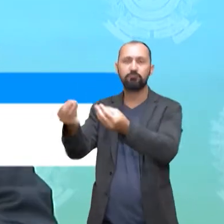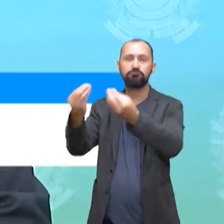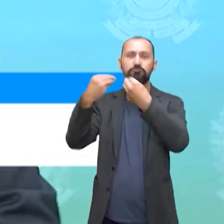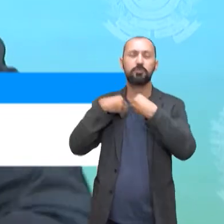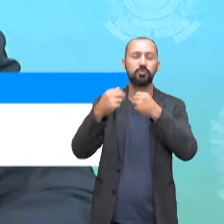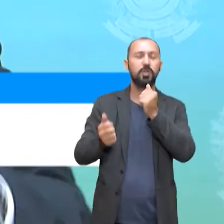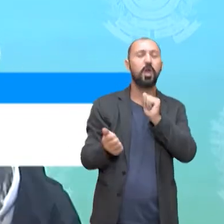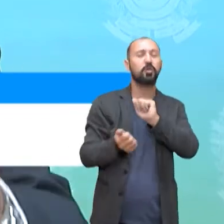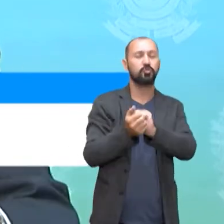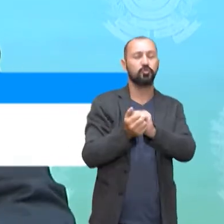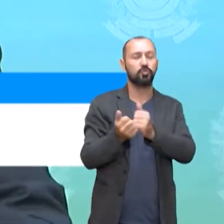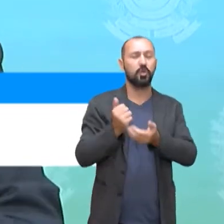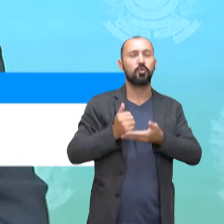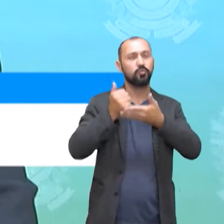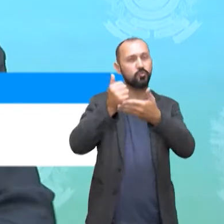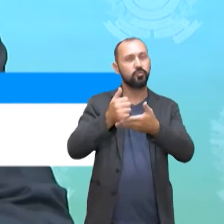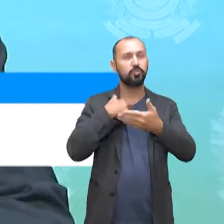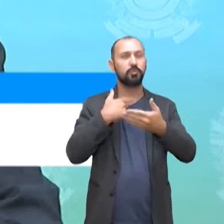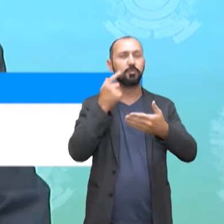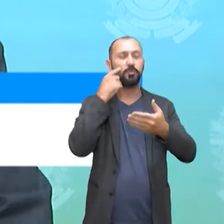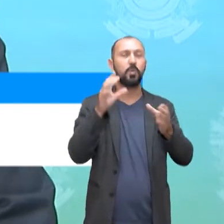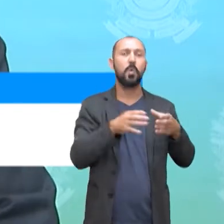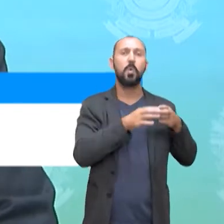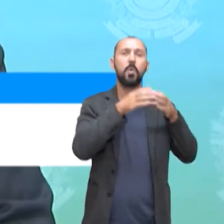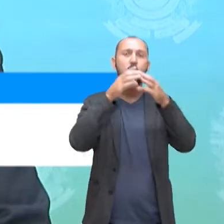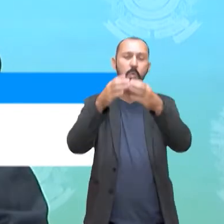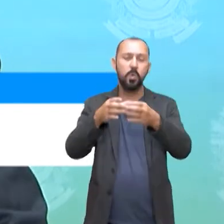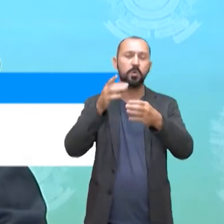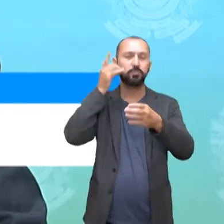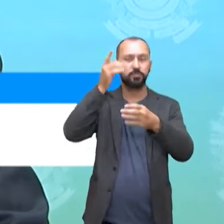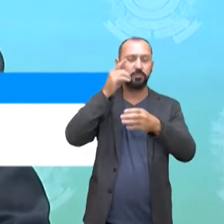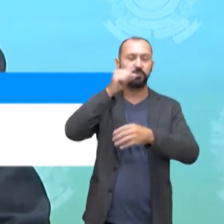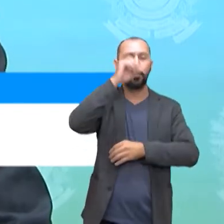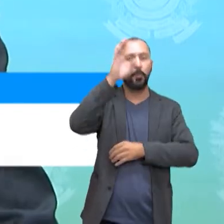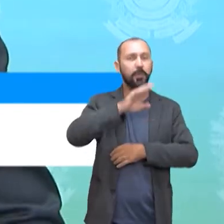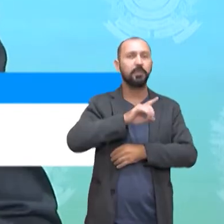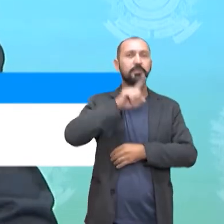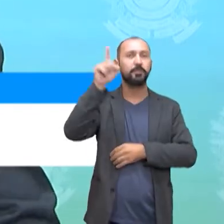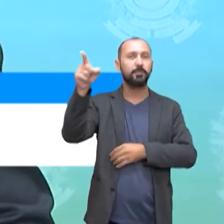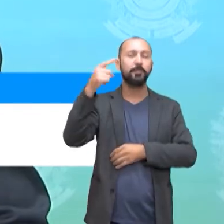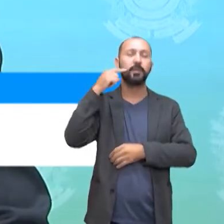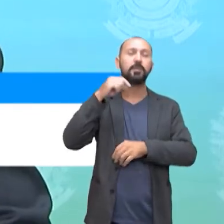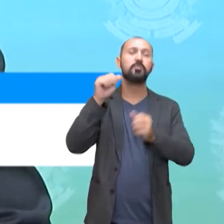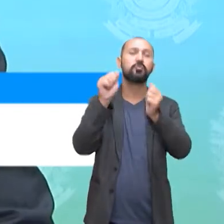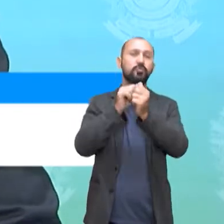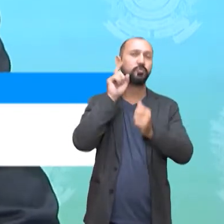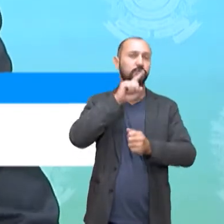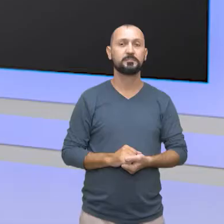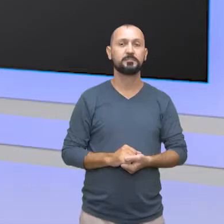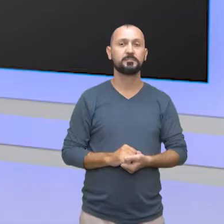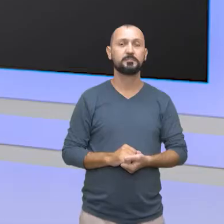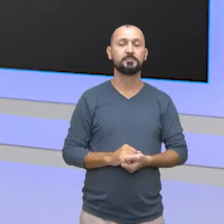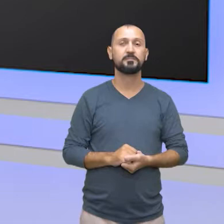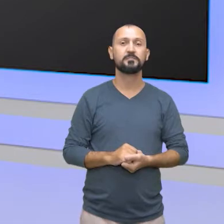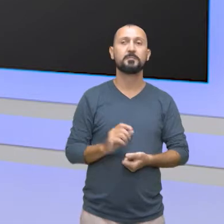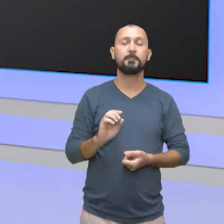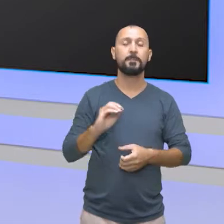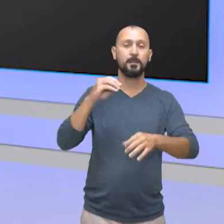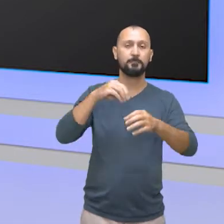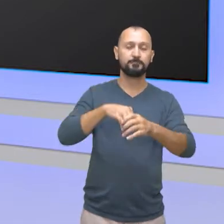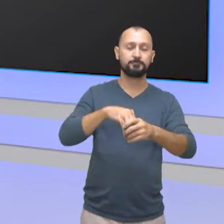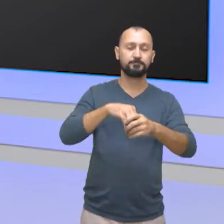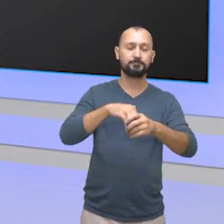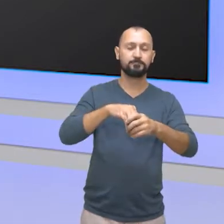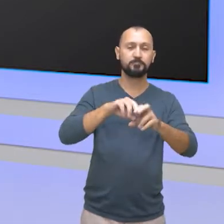pode compor e nós vamos começar, então, a mandar as frentes de parlamentares brasileiros para estar lá nos Estados Unidos discutindo. Durante fala